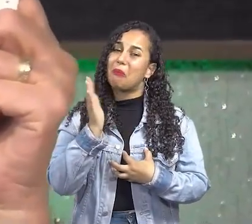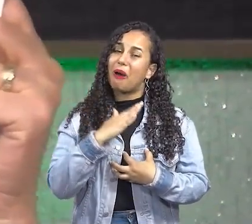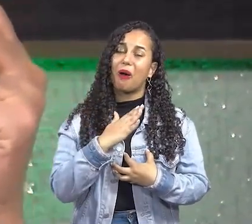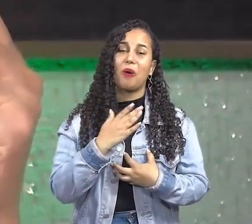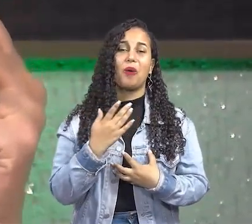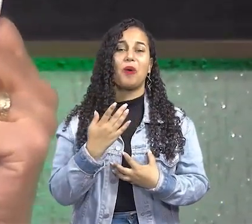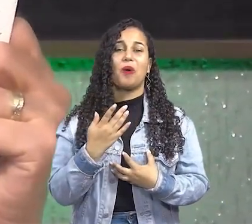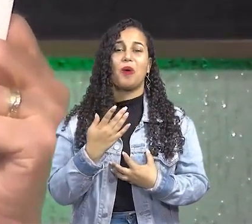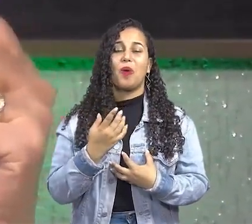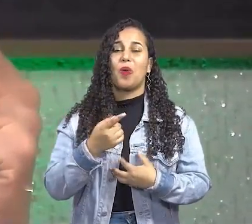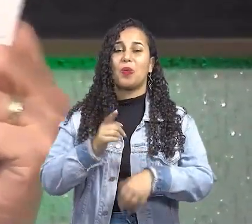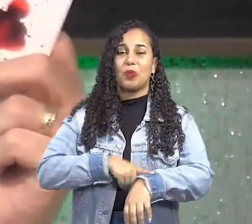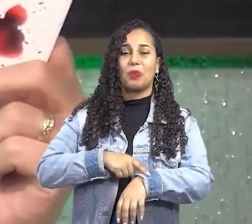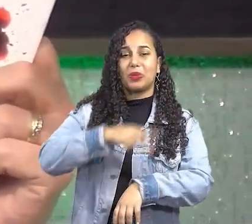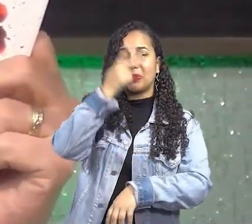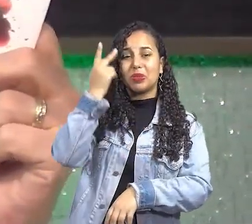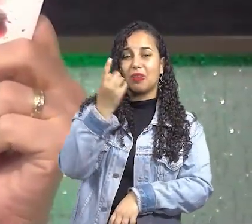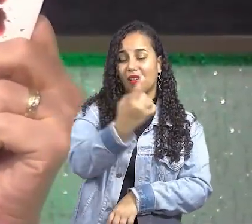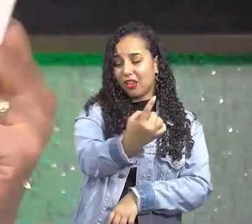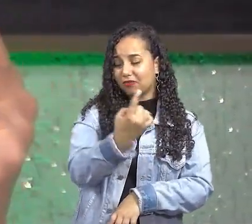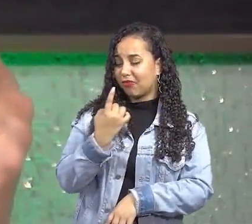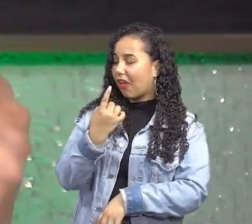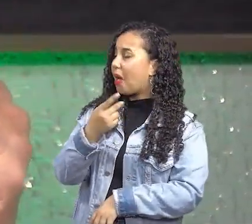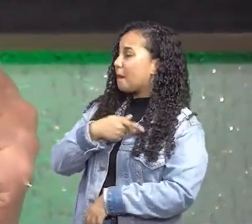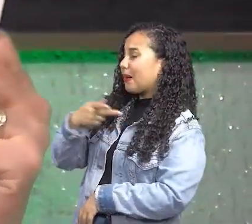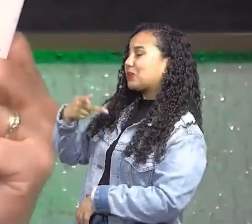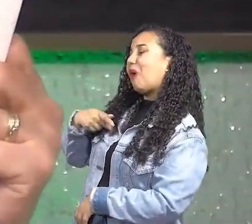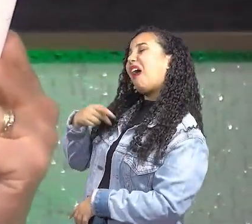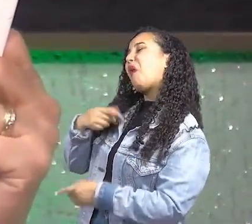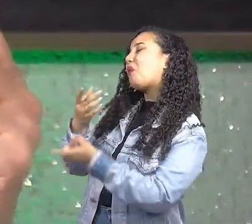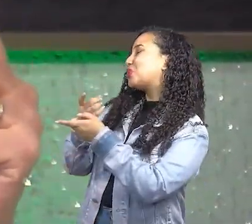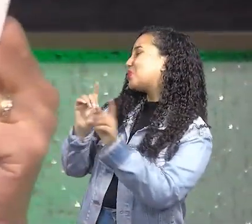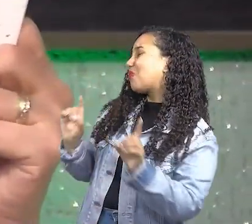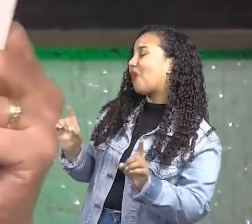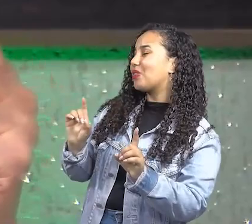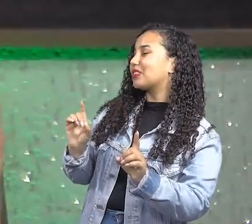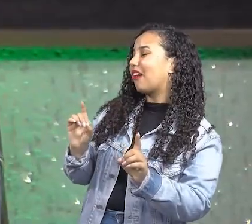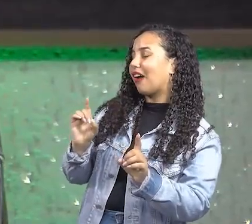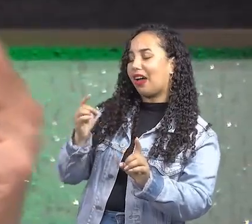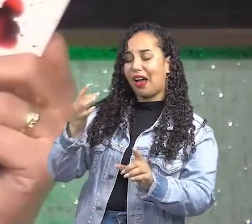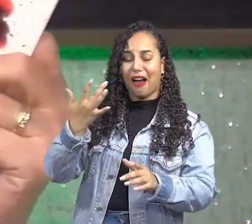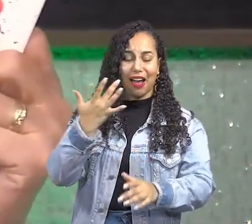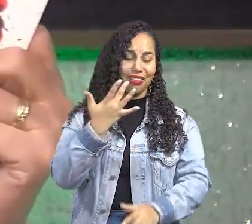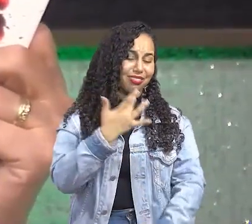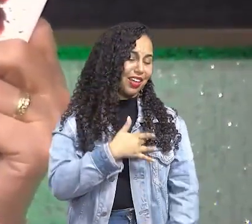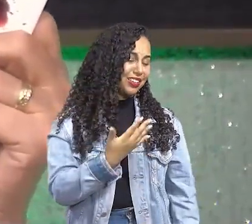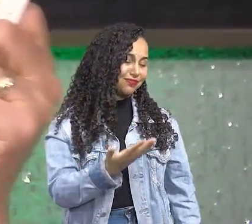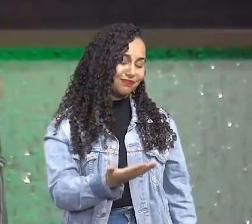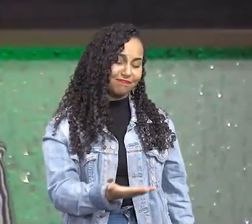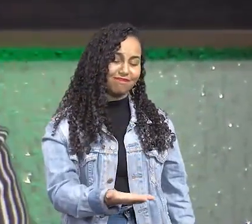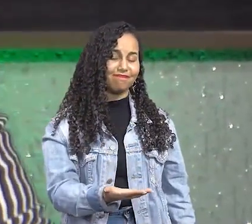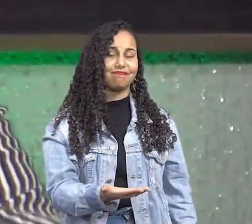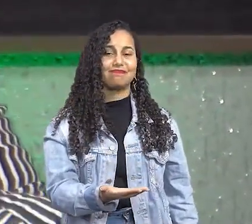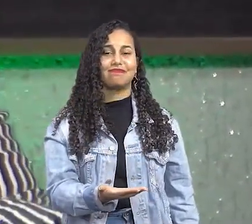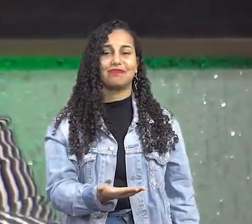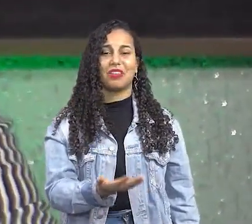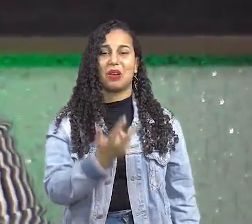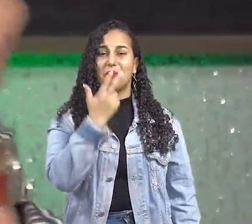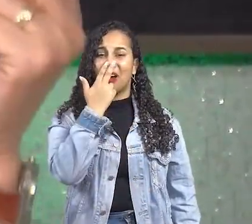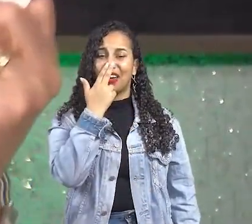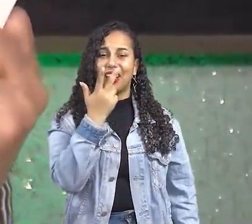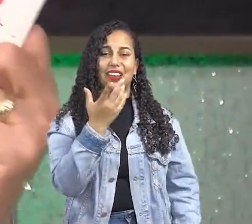momento me divorciando. Aquele casal lindo, se amavam e de